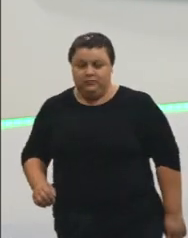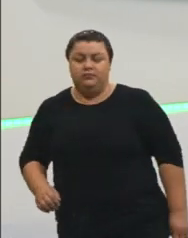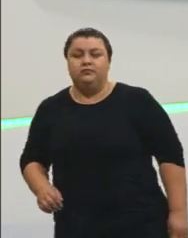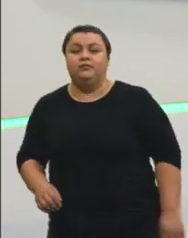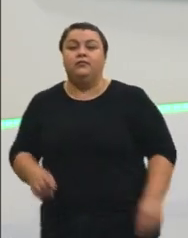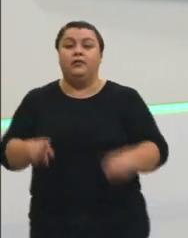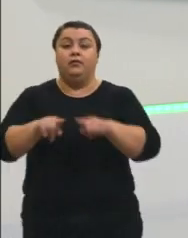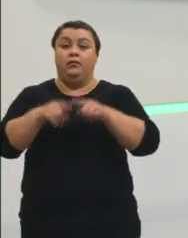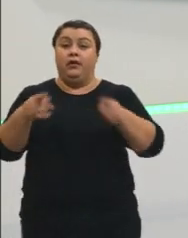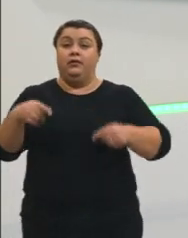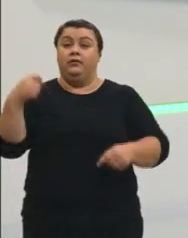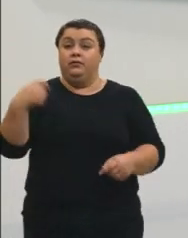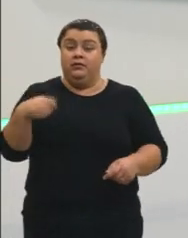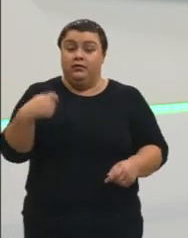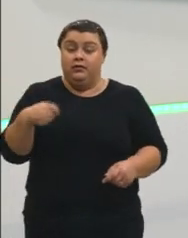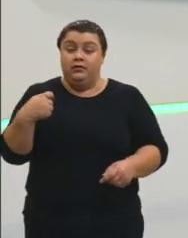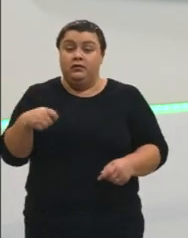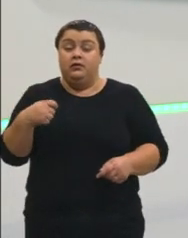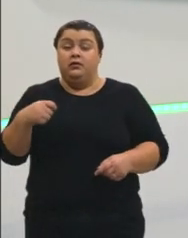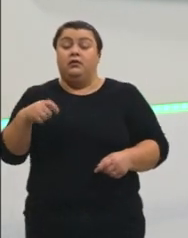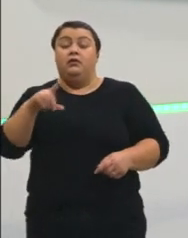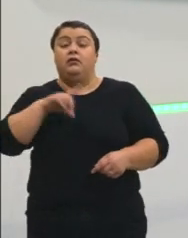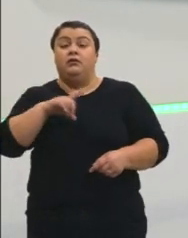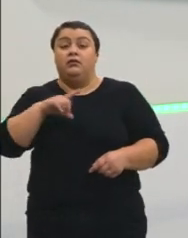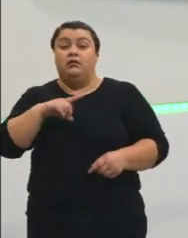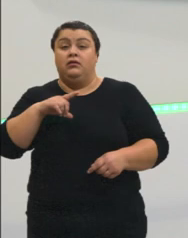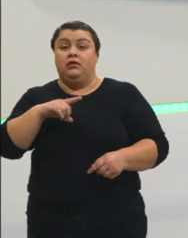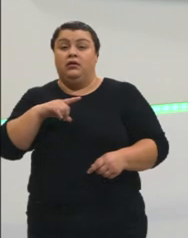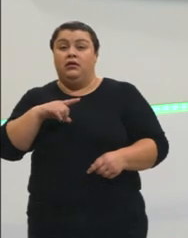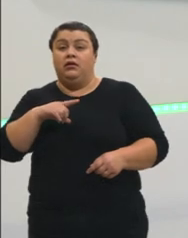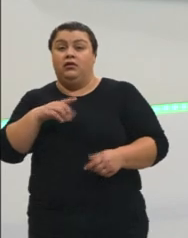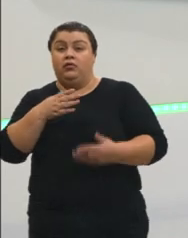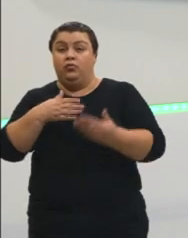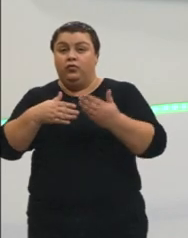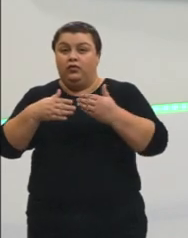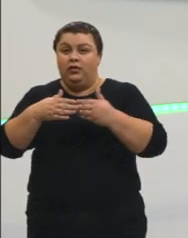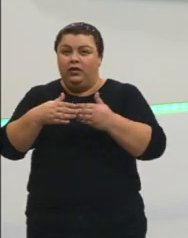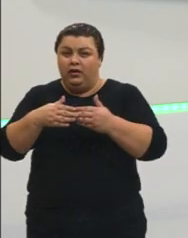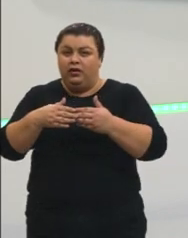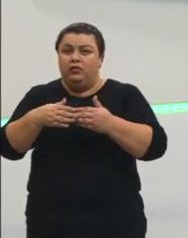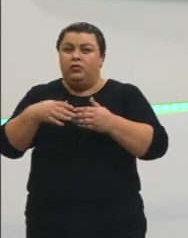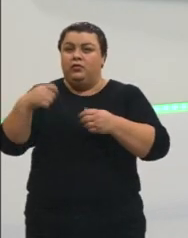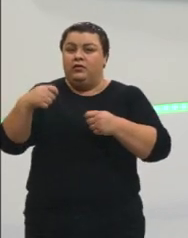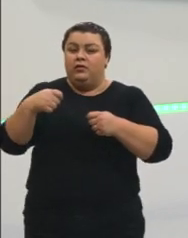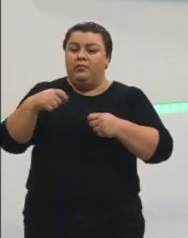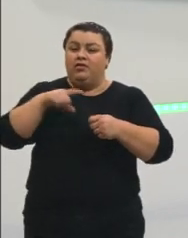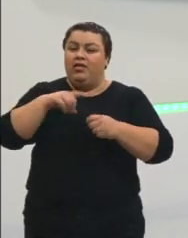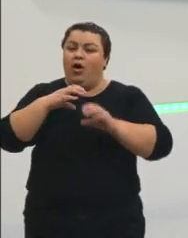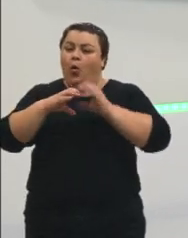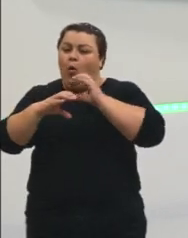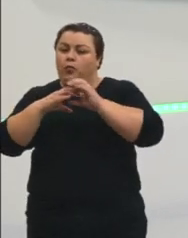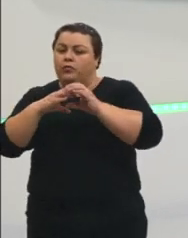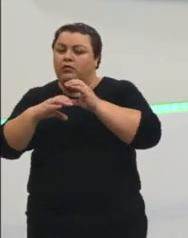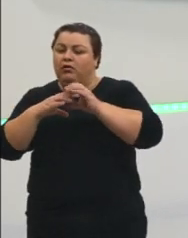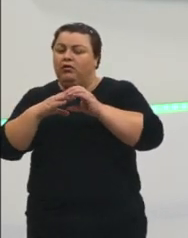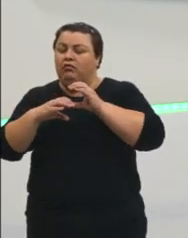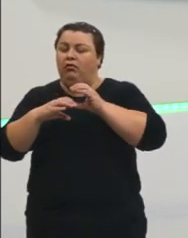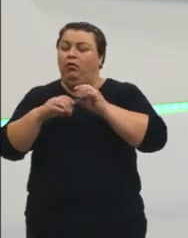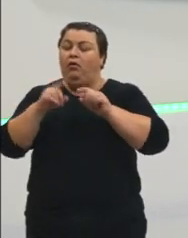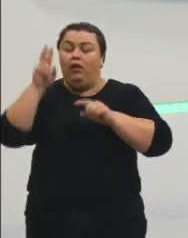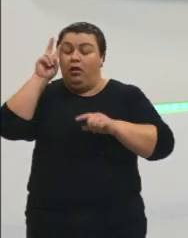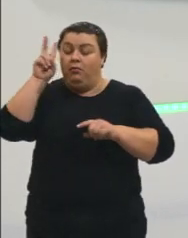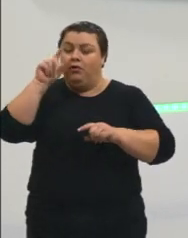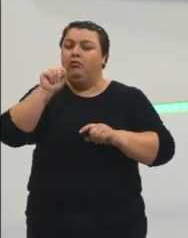mas que é necessário que se tenha essas Convenções para que a comunicação funciona E lembrando que